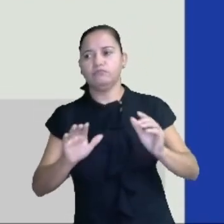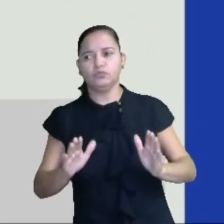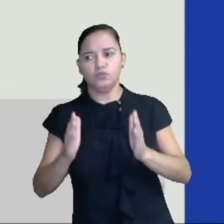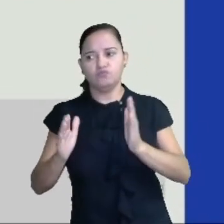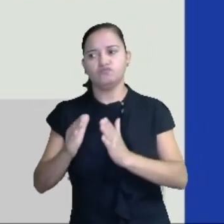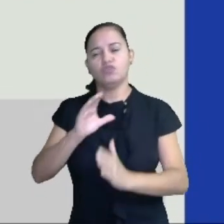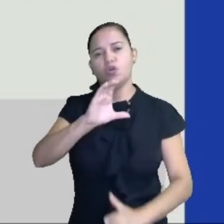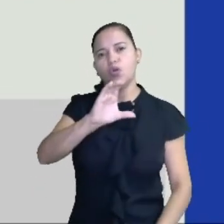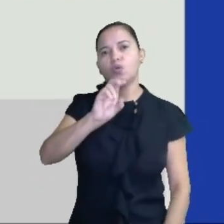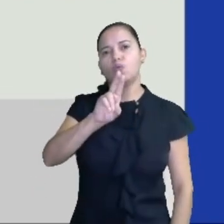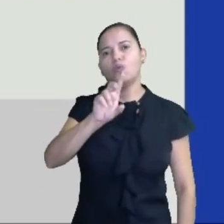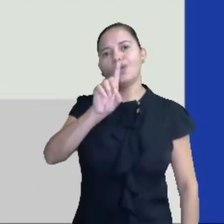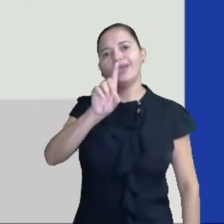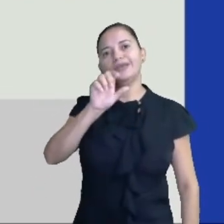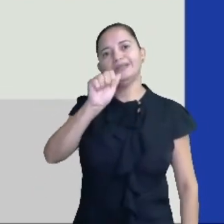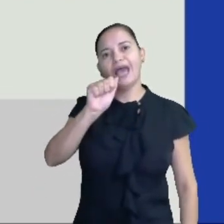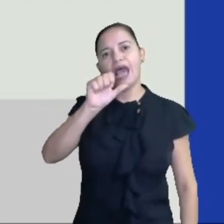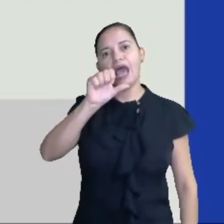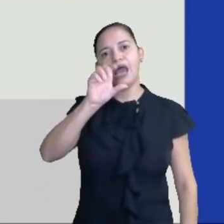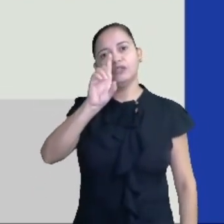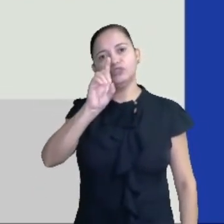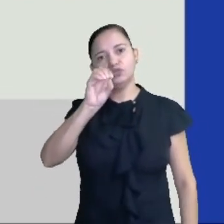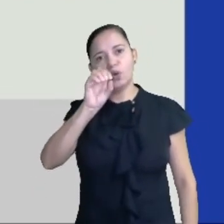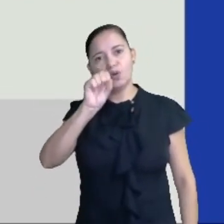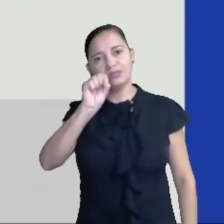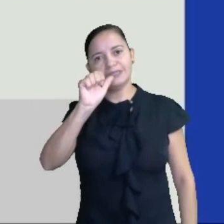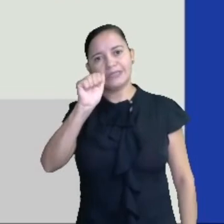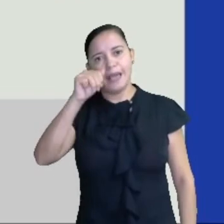porque o mente vem no final, depois do radical.